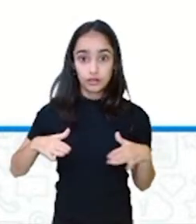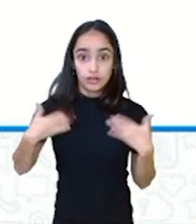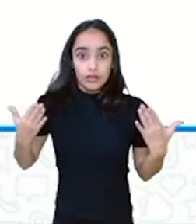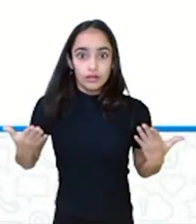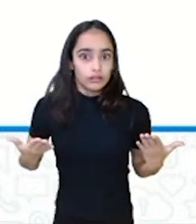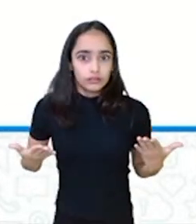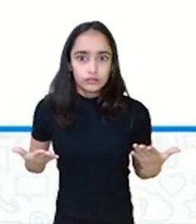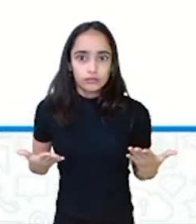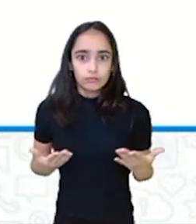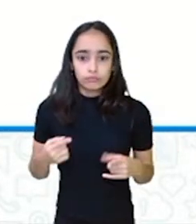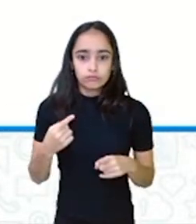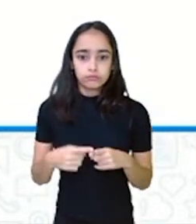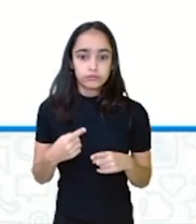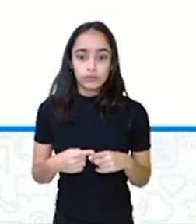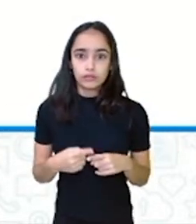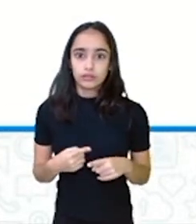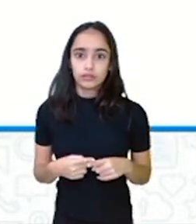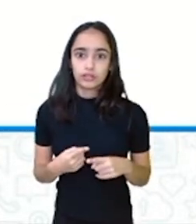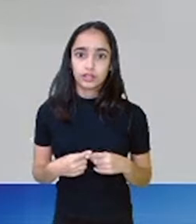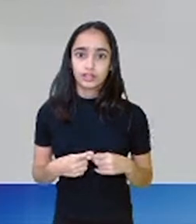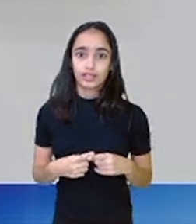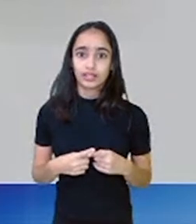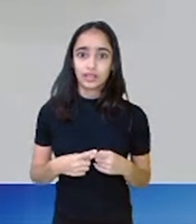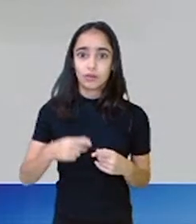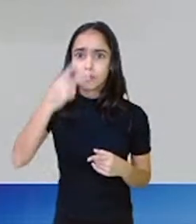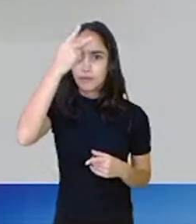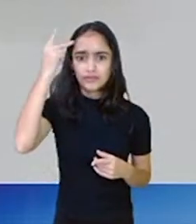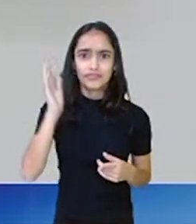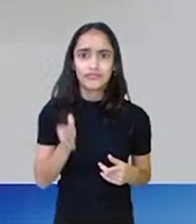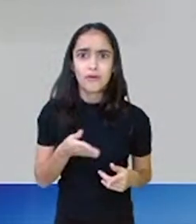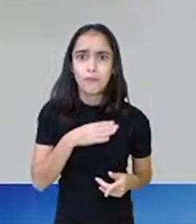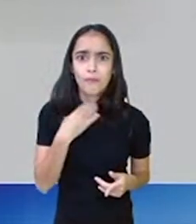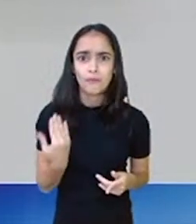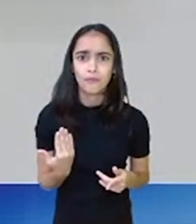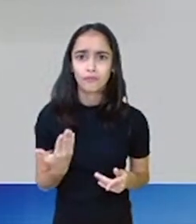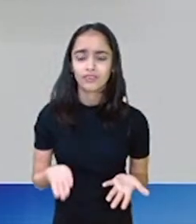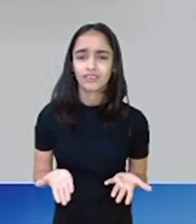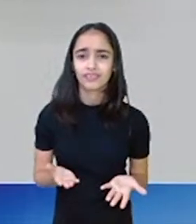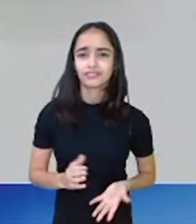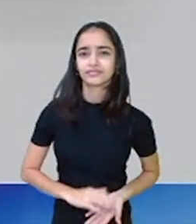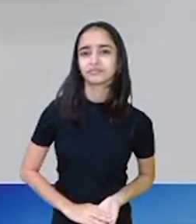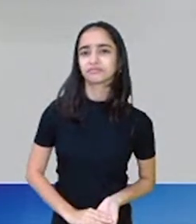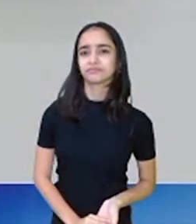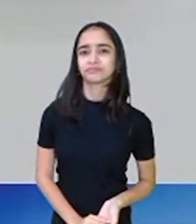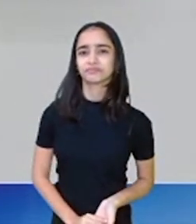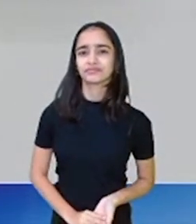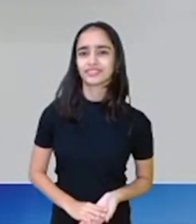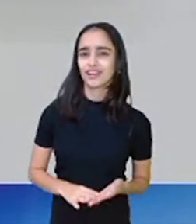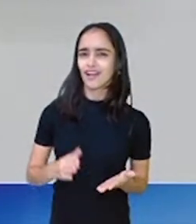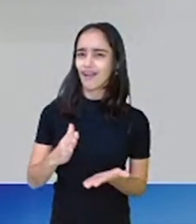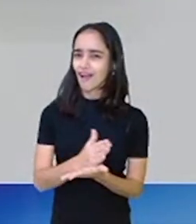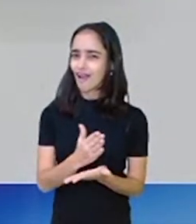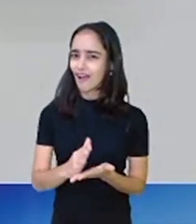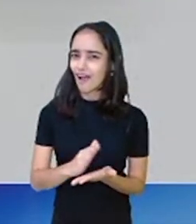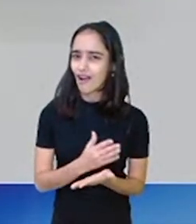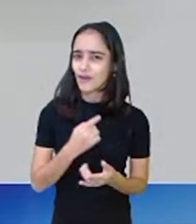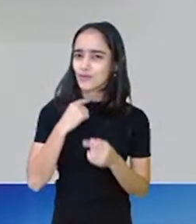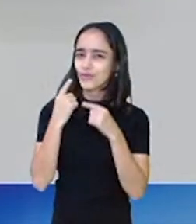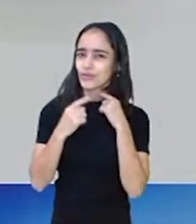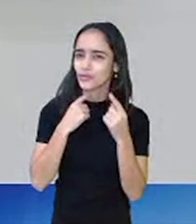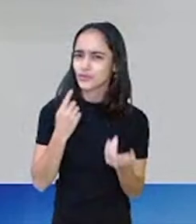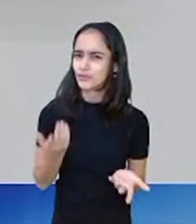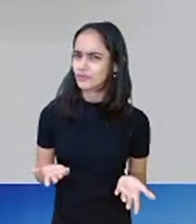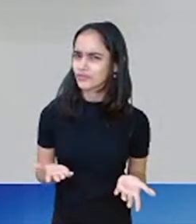por ser um ser catavérico. E aí? Alguma dúvida,